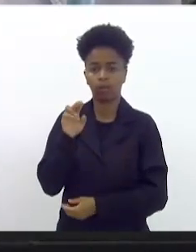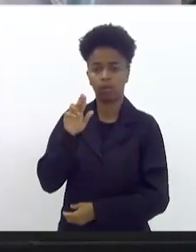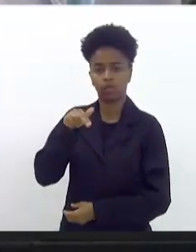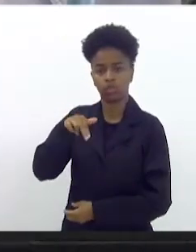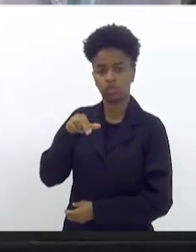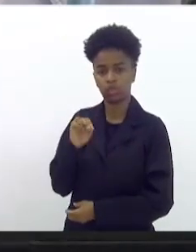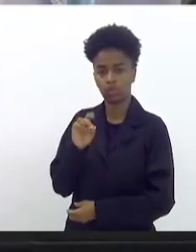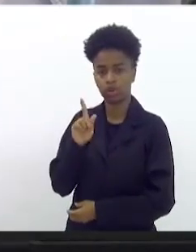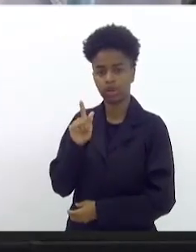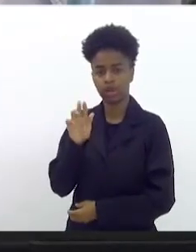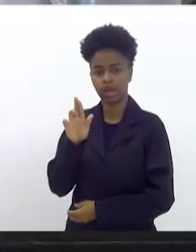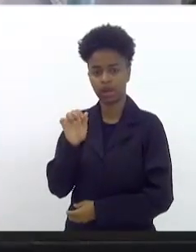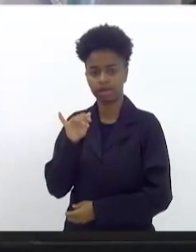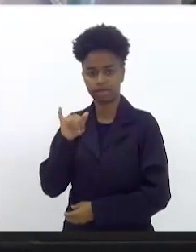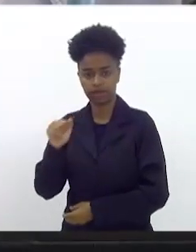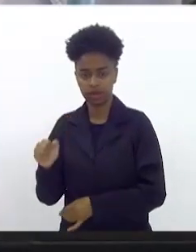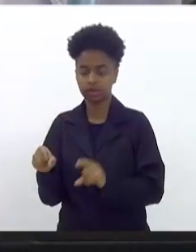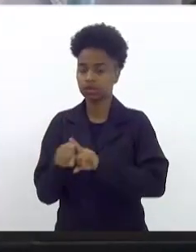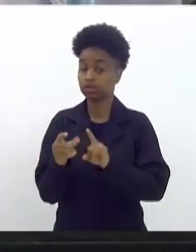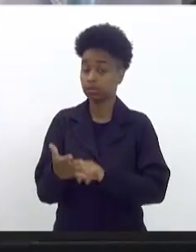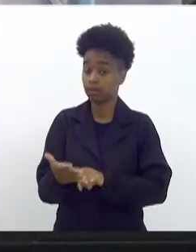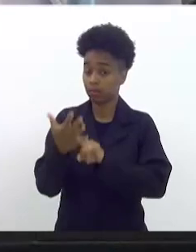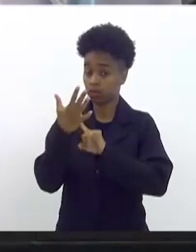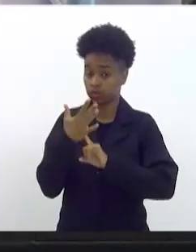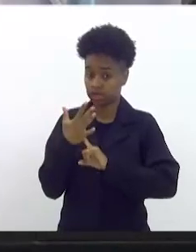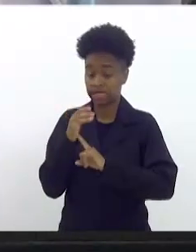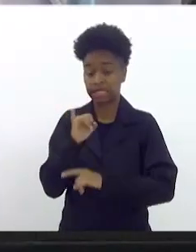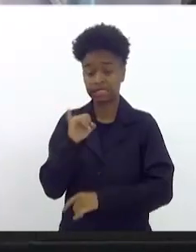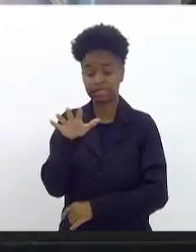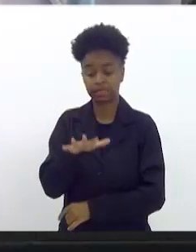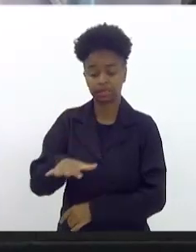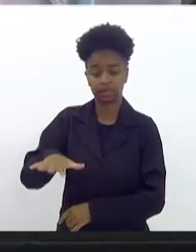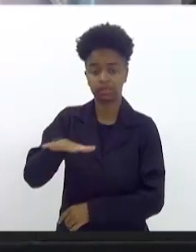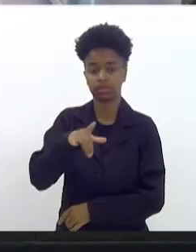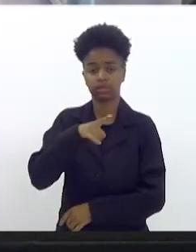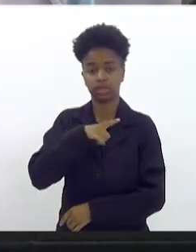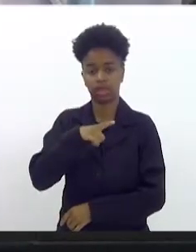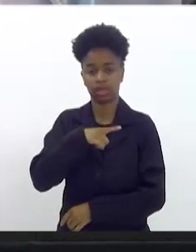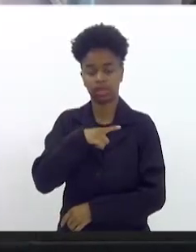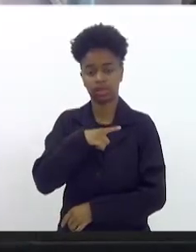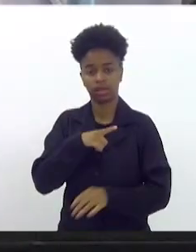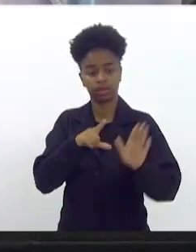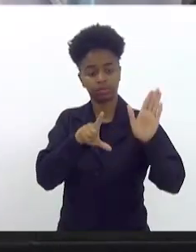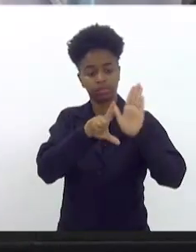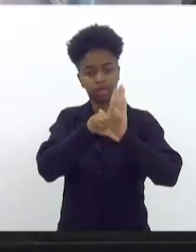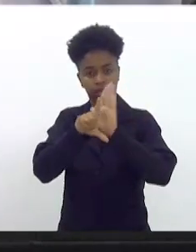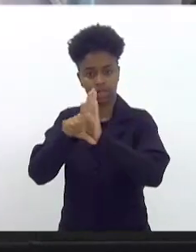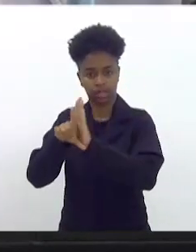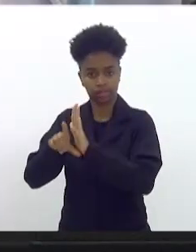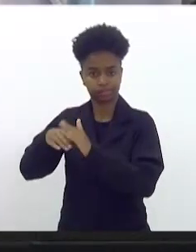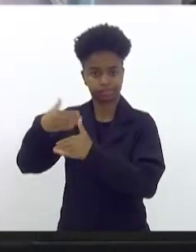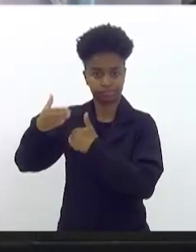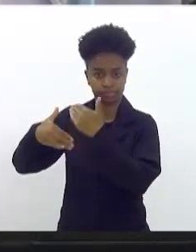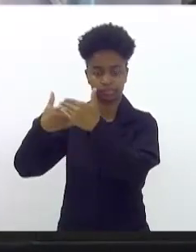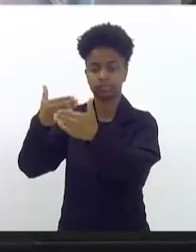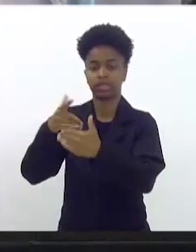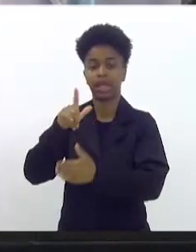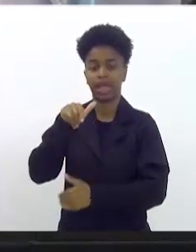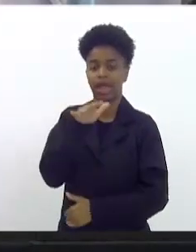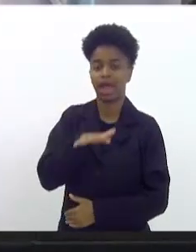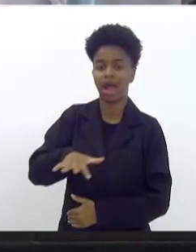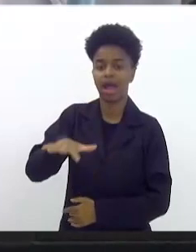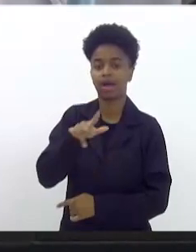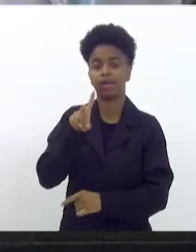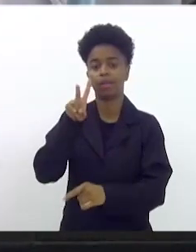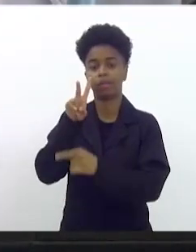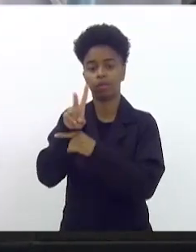vingança, e nos mostrar, porque se houve um campo em que a legislação progrediu é o campo de